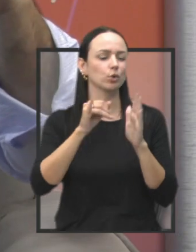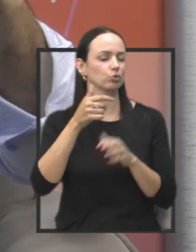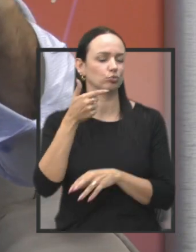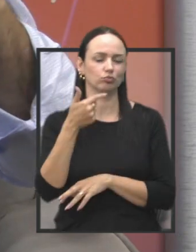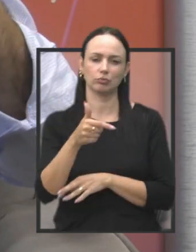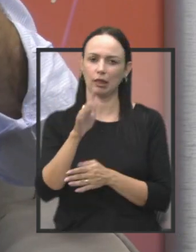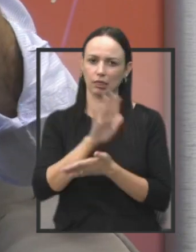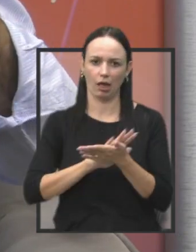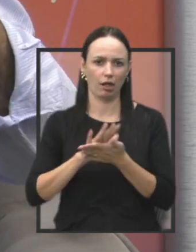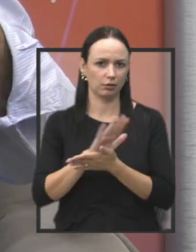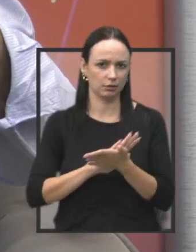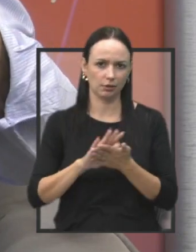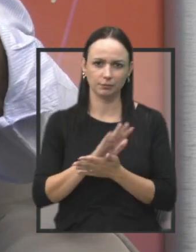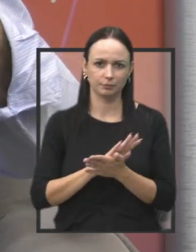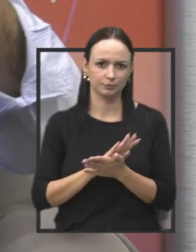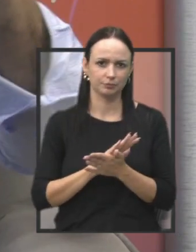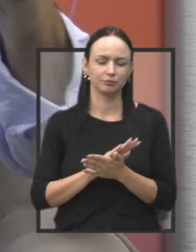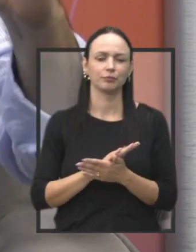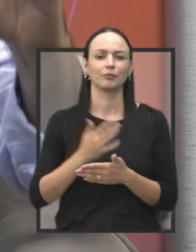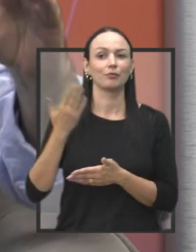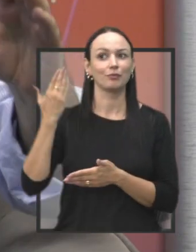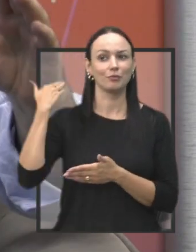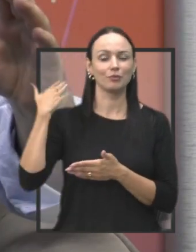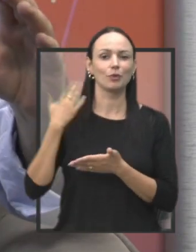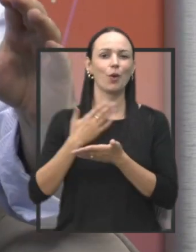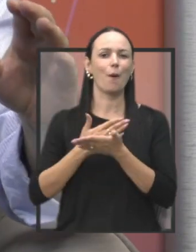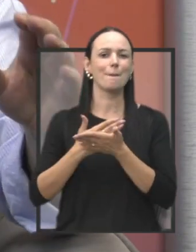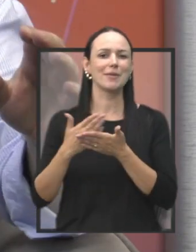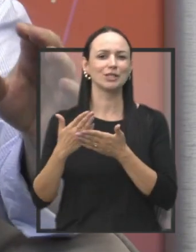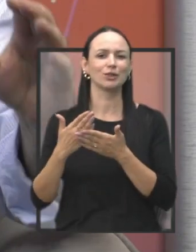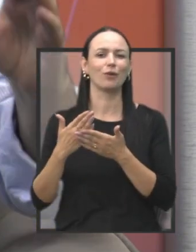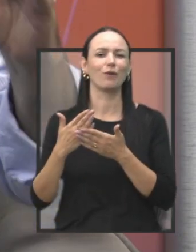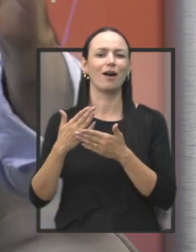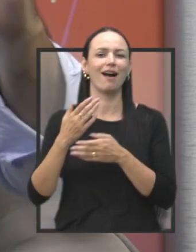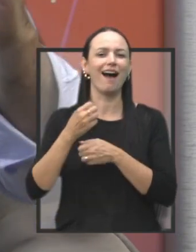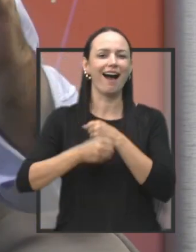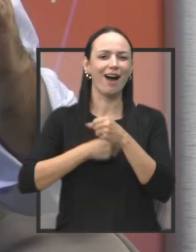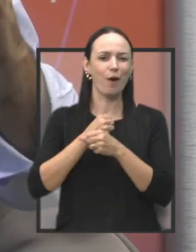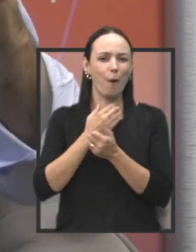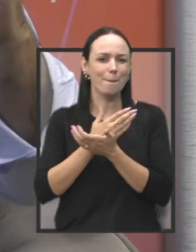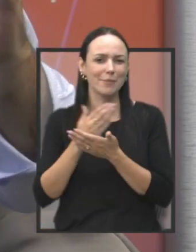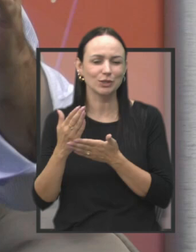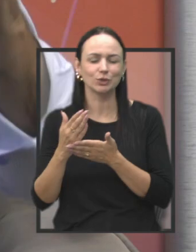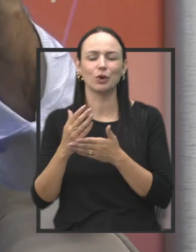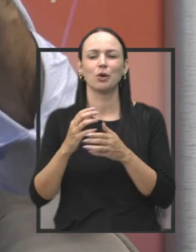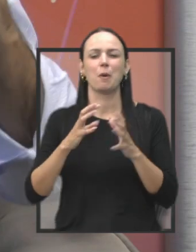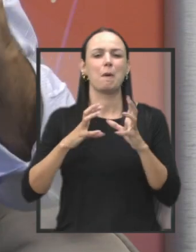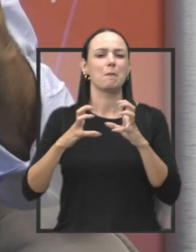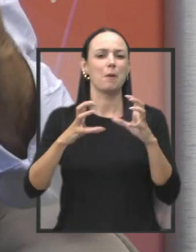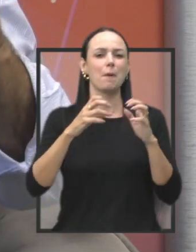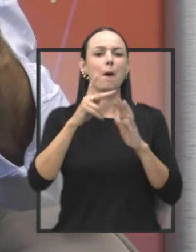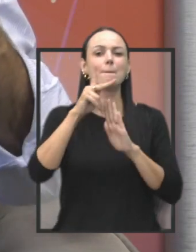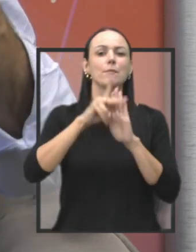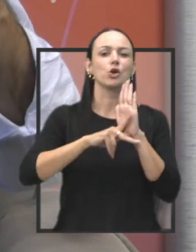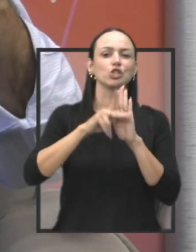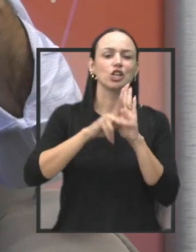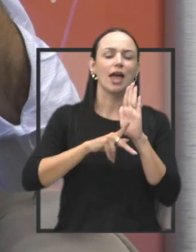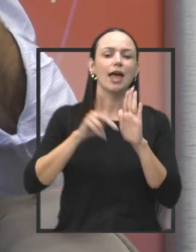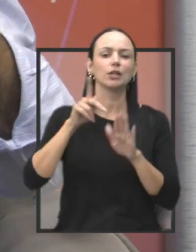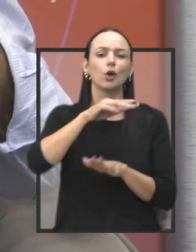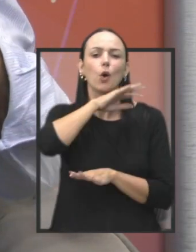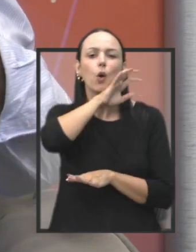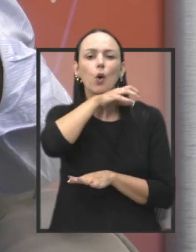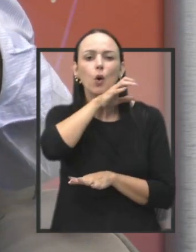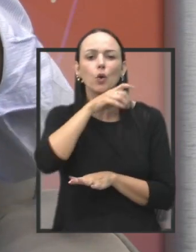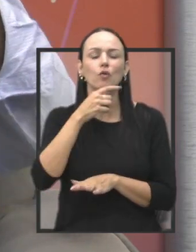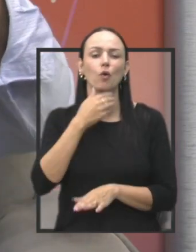aconteceu, todo esse polêmica no início do ano, era um projeto que a Receita Federal, que o